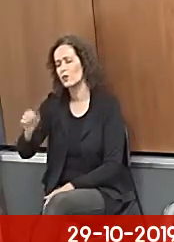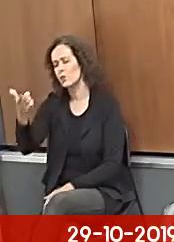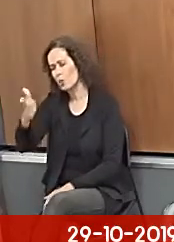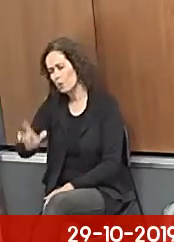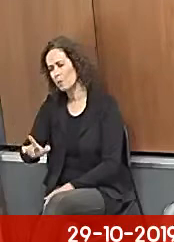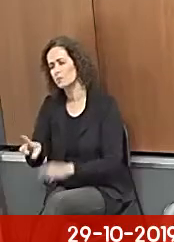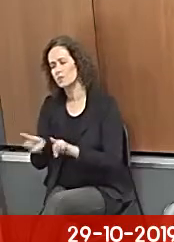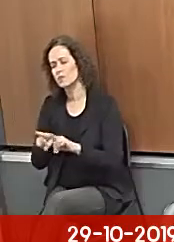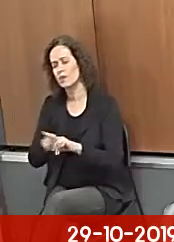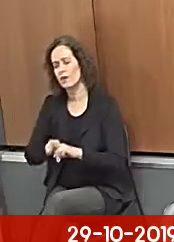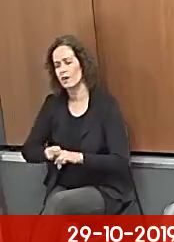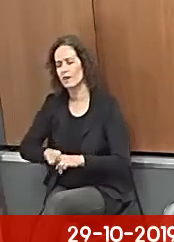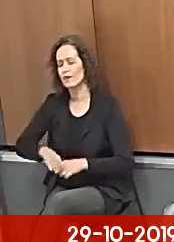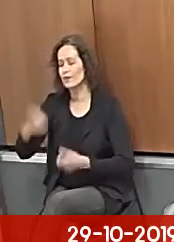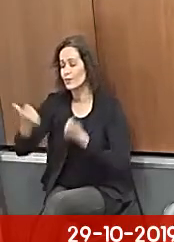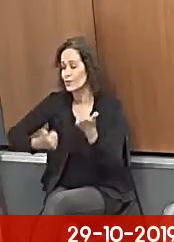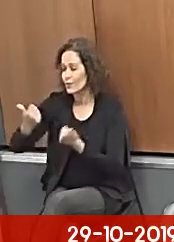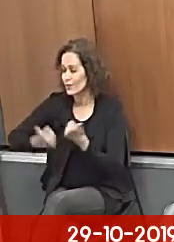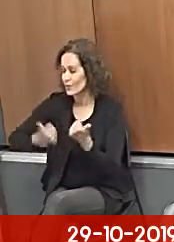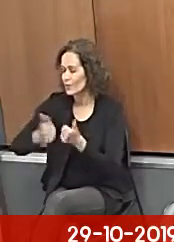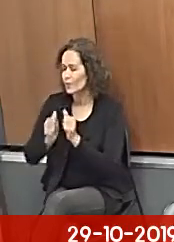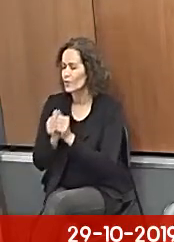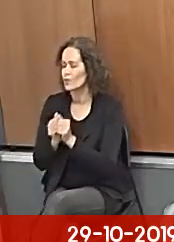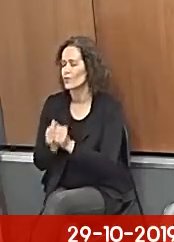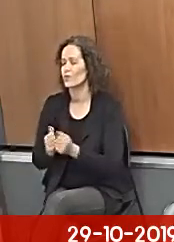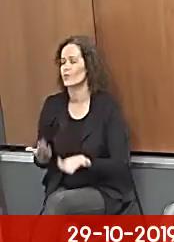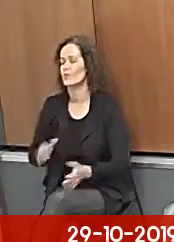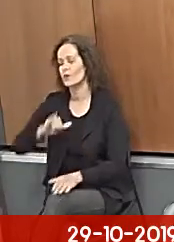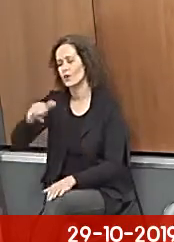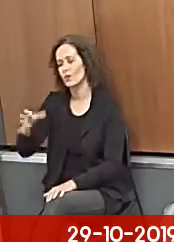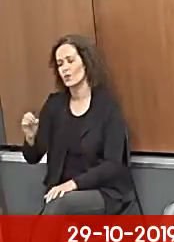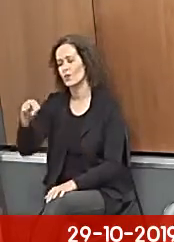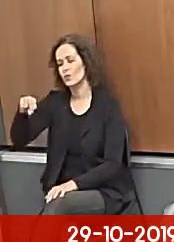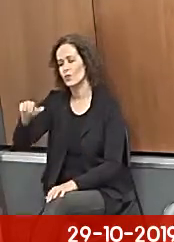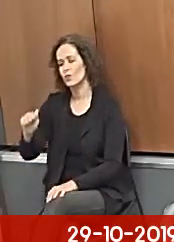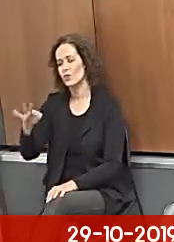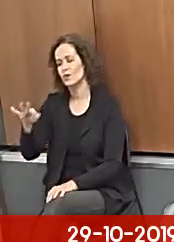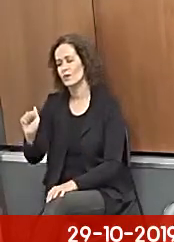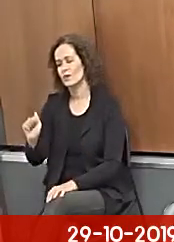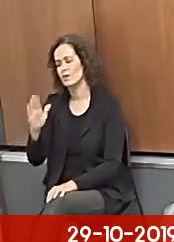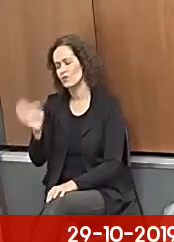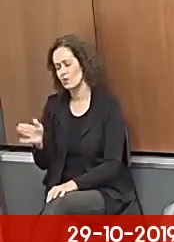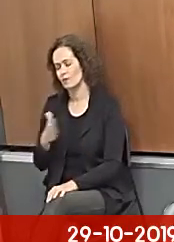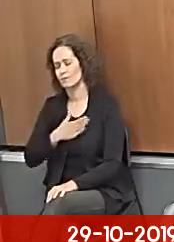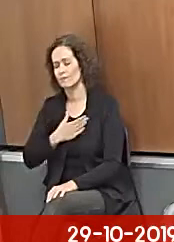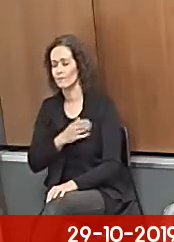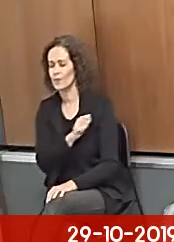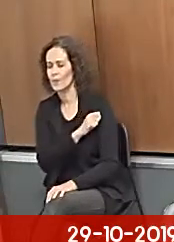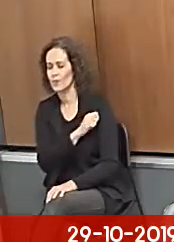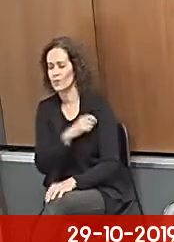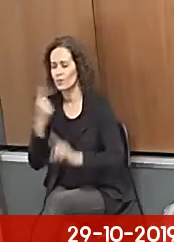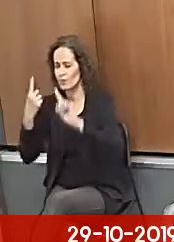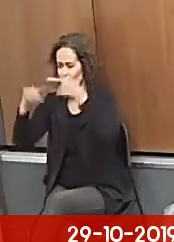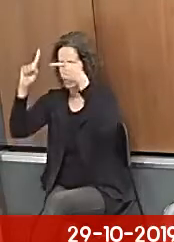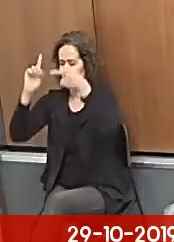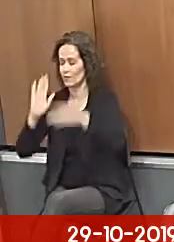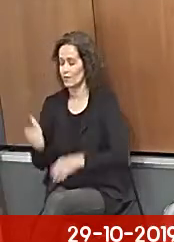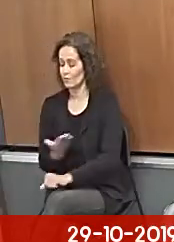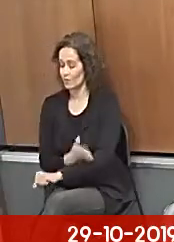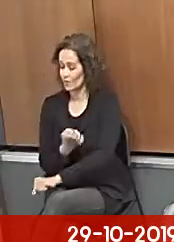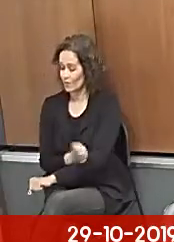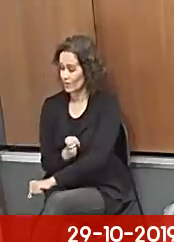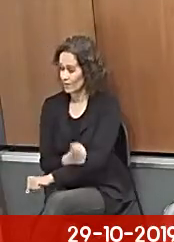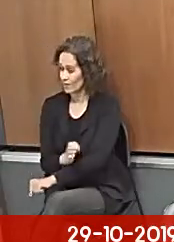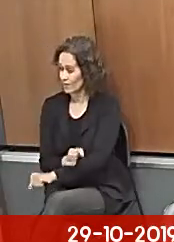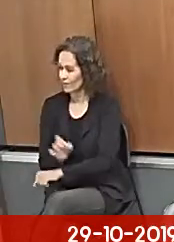oportunidade de jogar bola com eles. O Jonathan foi meu aluno de tênis de mesa no programa Superar, eu fiz meu estágio lá, foi lá,